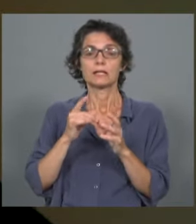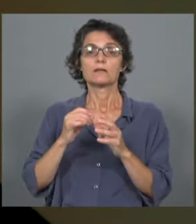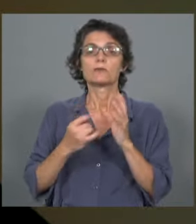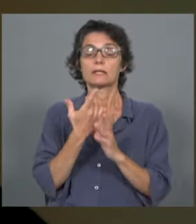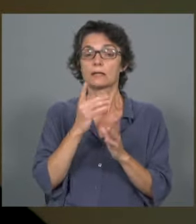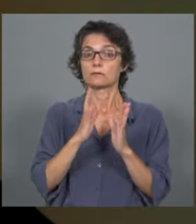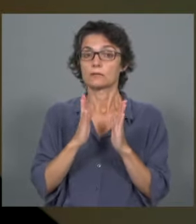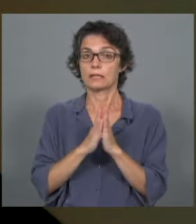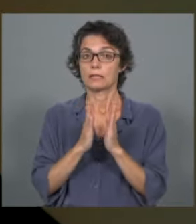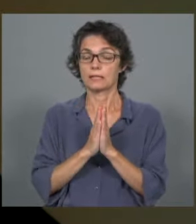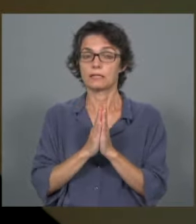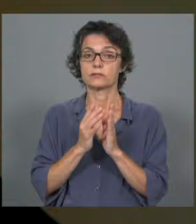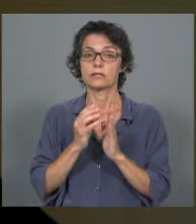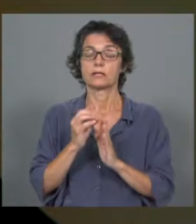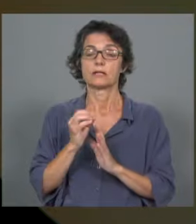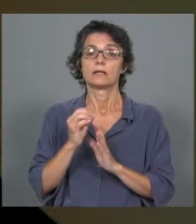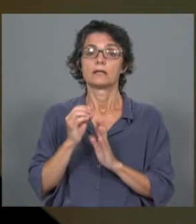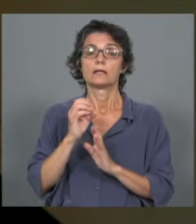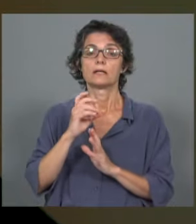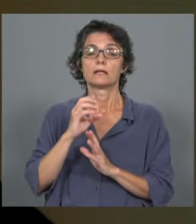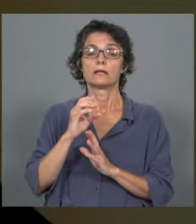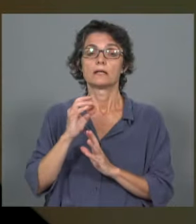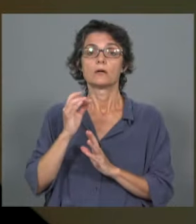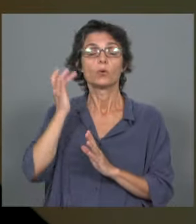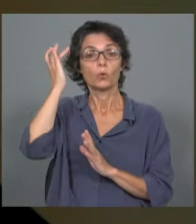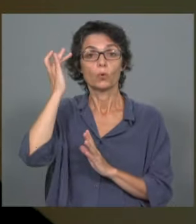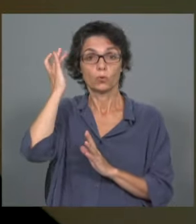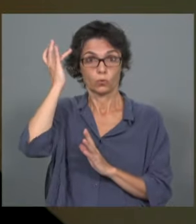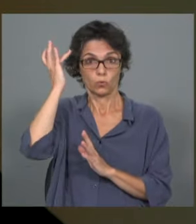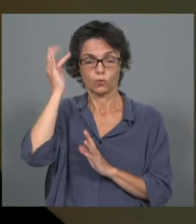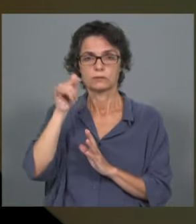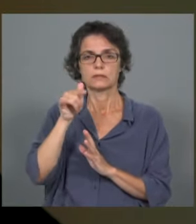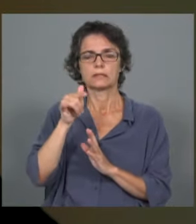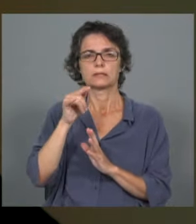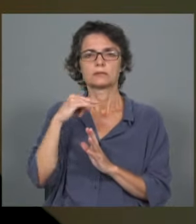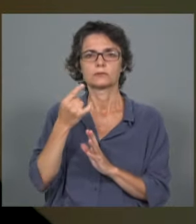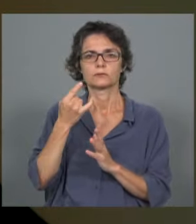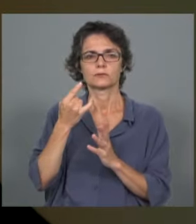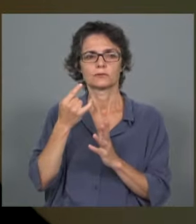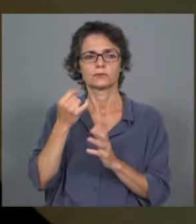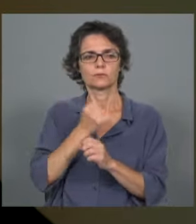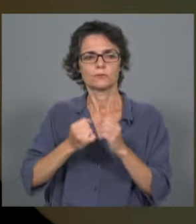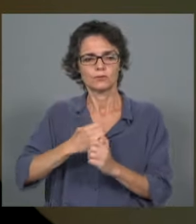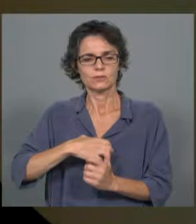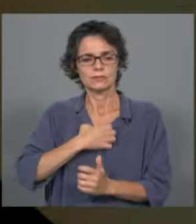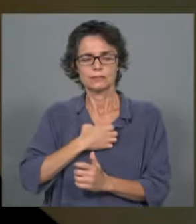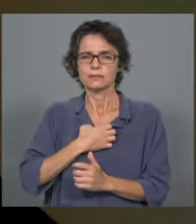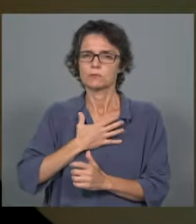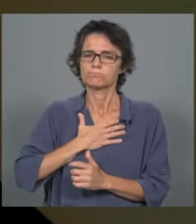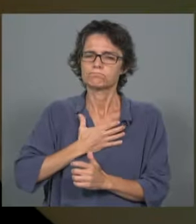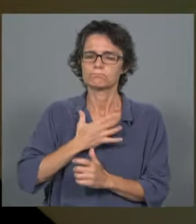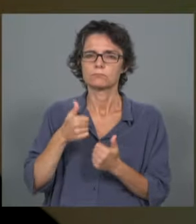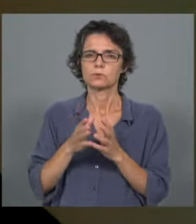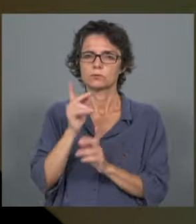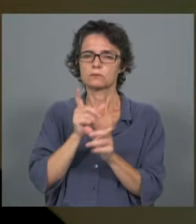é um movimento que está por todo o mundo, e todos os cristãos param de setembro até 4